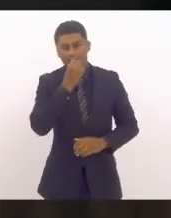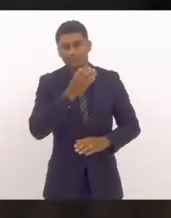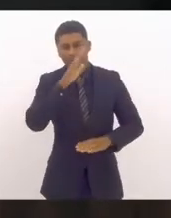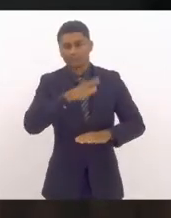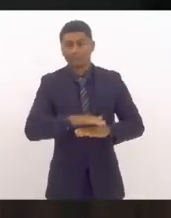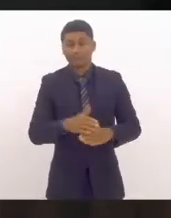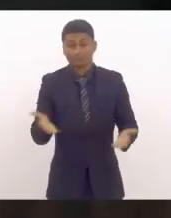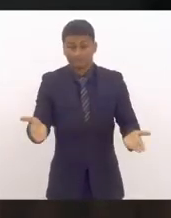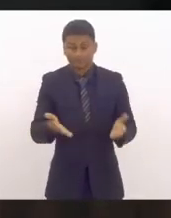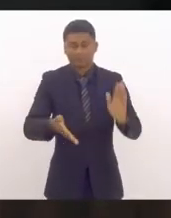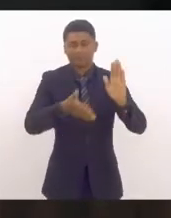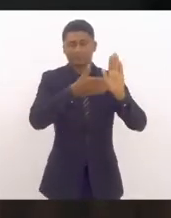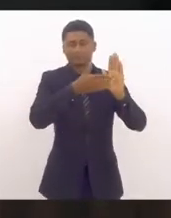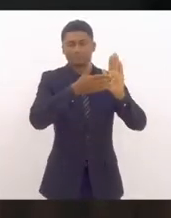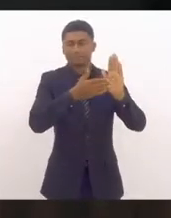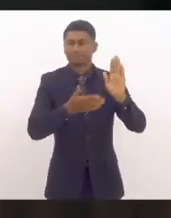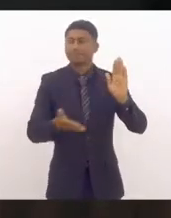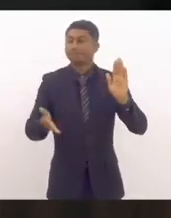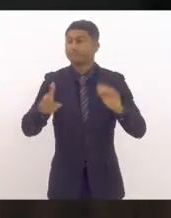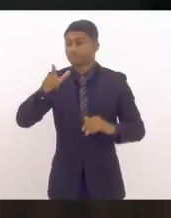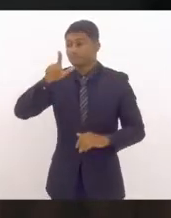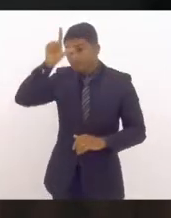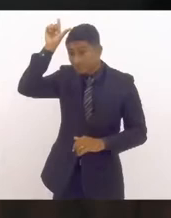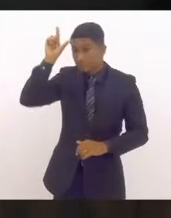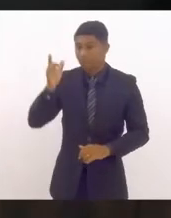Vamos à pauta. Deputado Luiz,